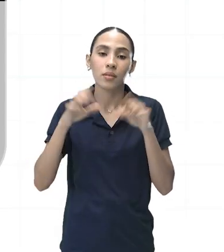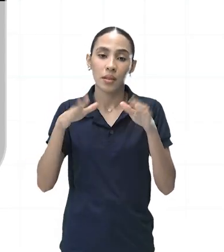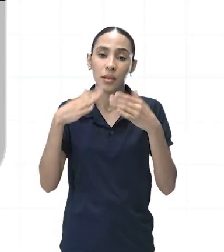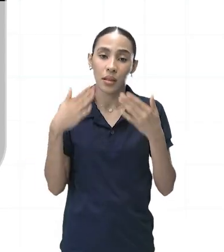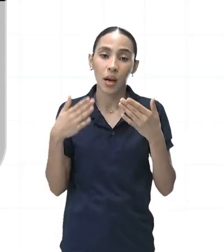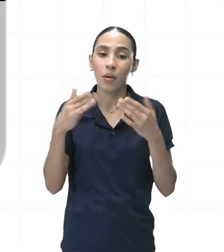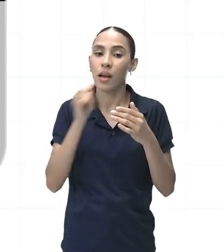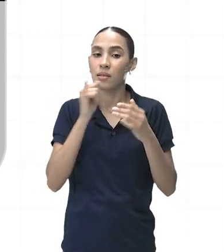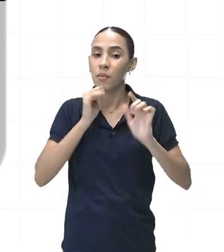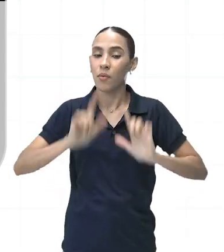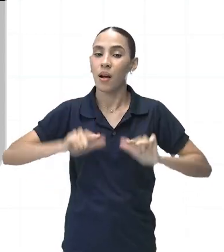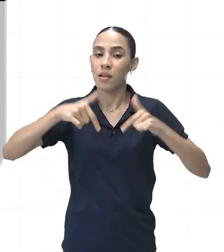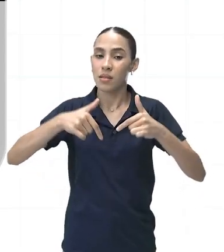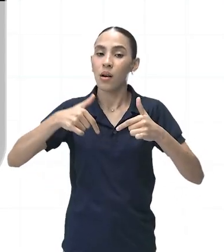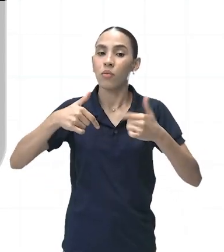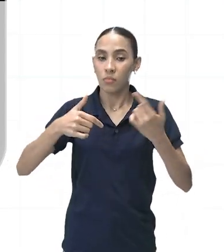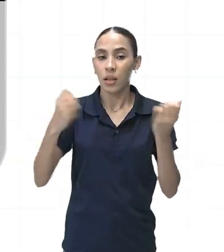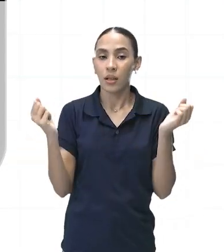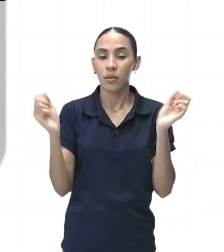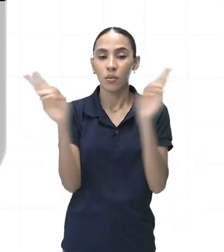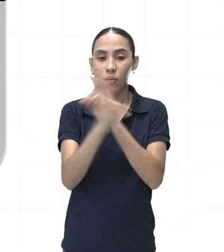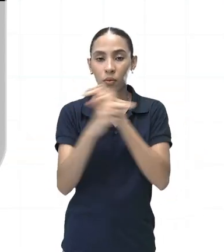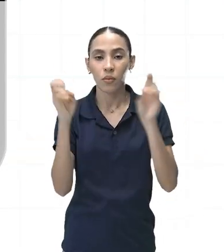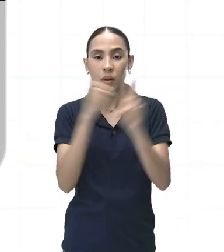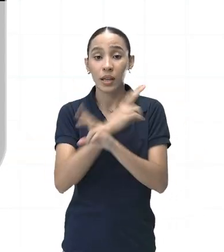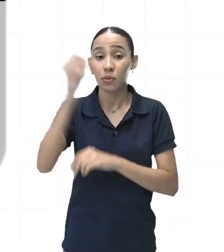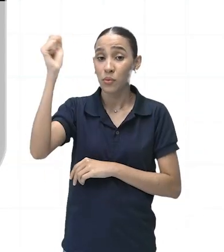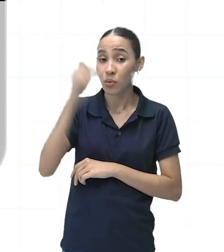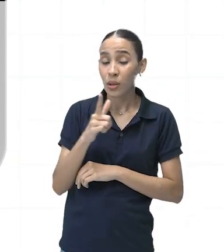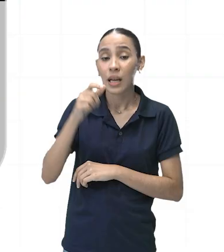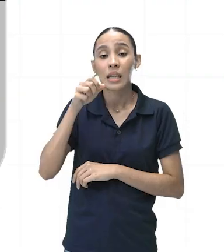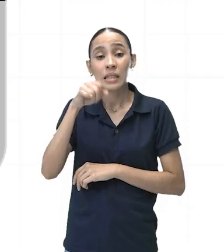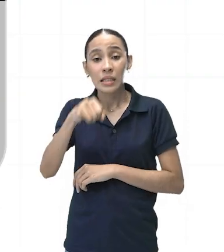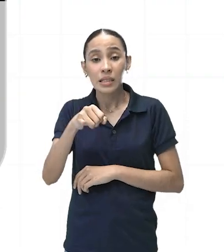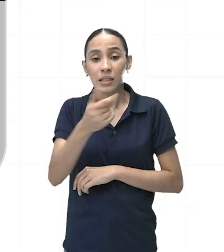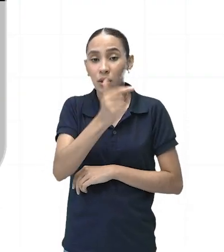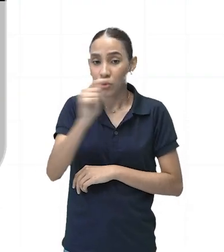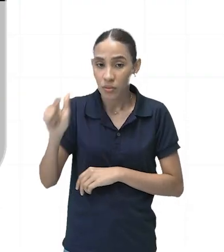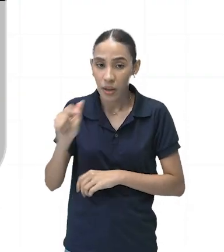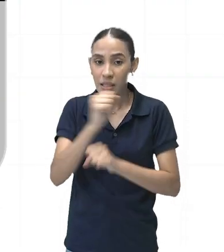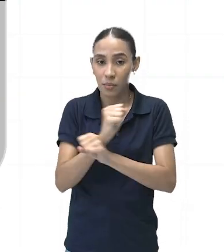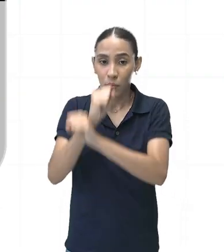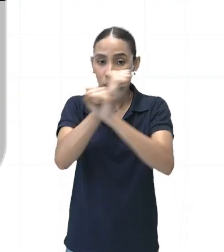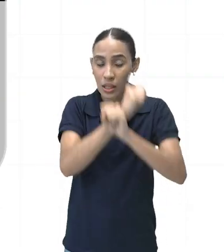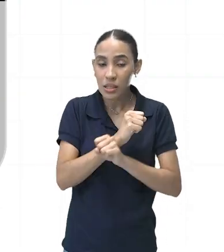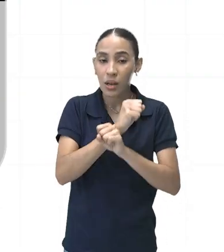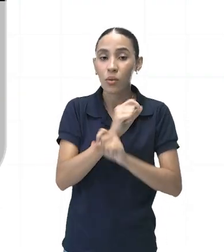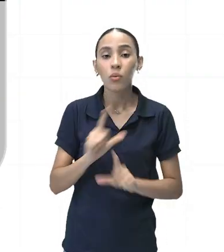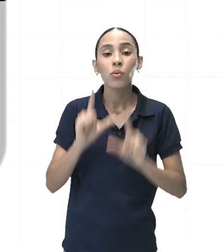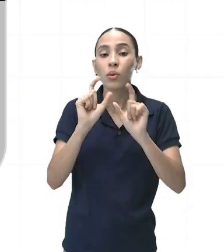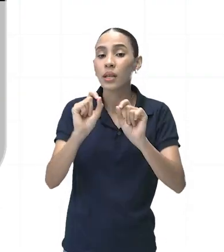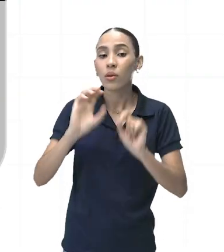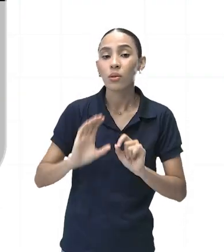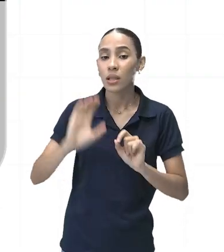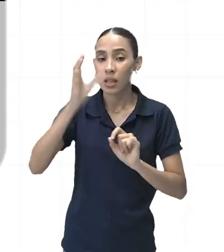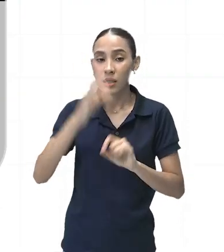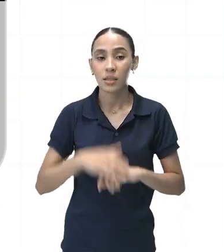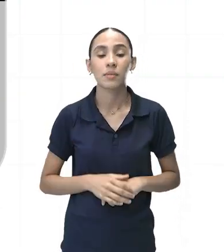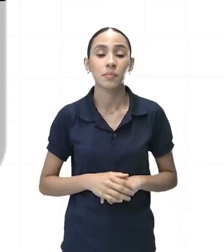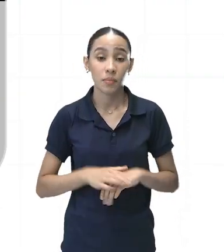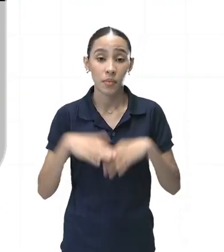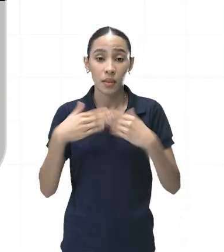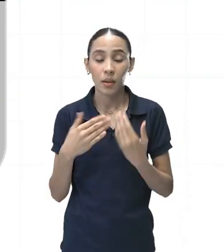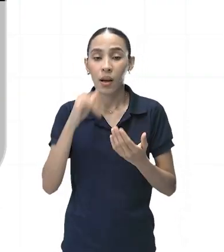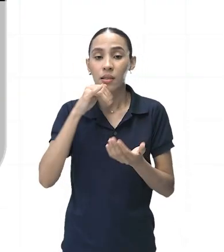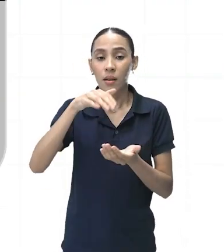por conta da ação do vento solar. Então, sem a existência desse campo magnético, o que ocorreria? A